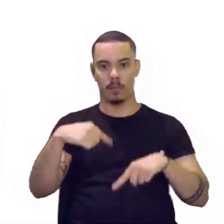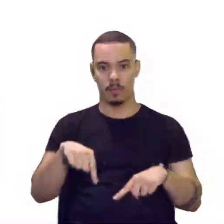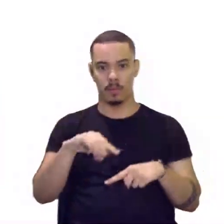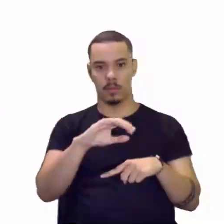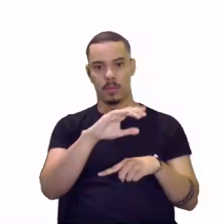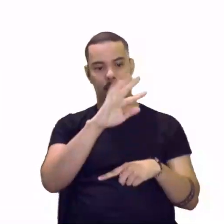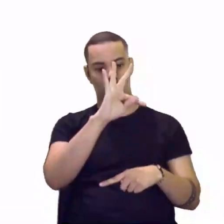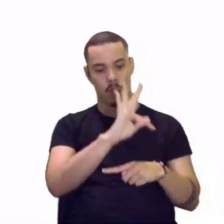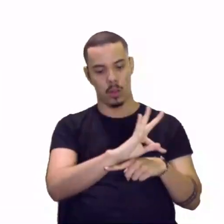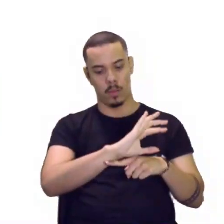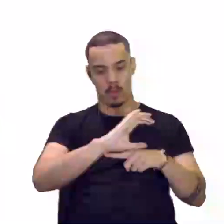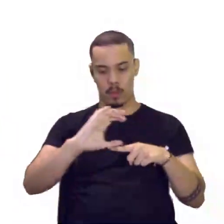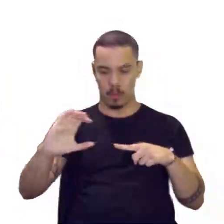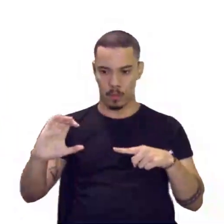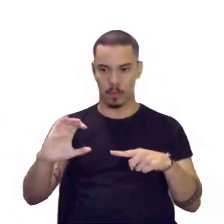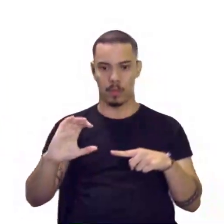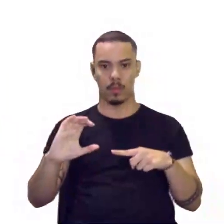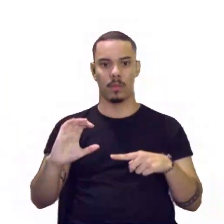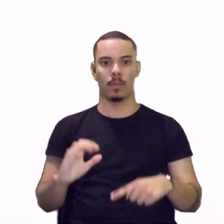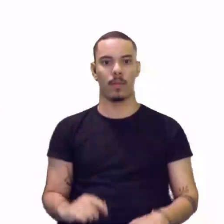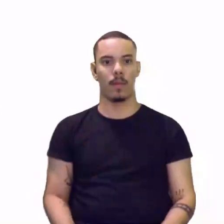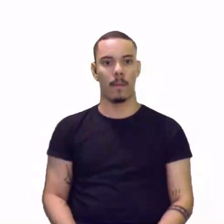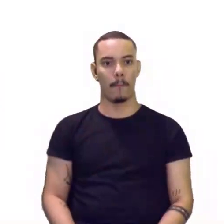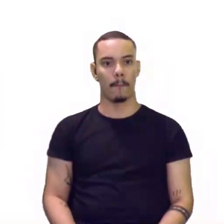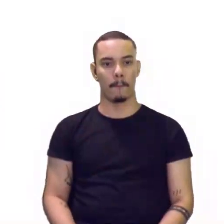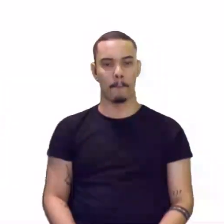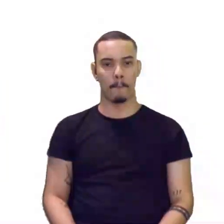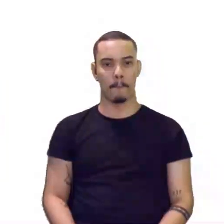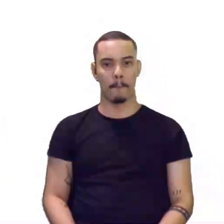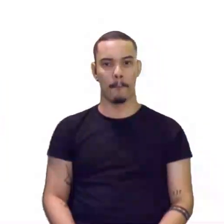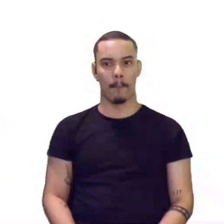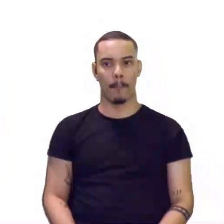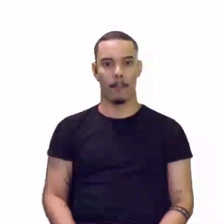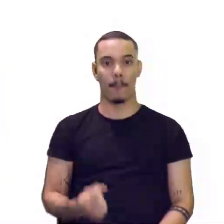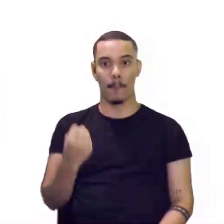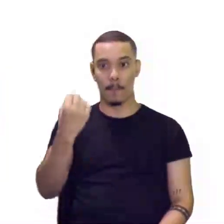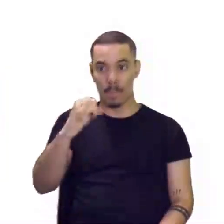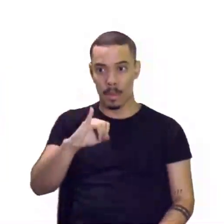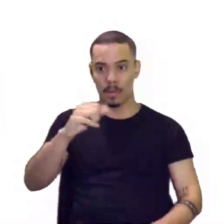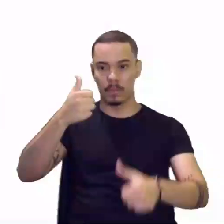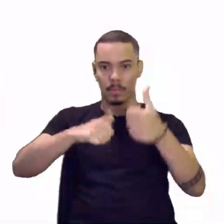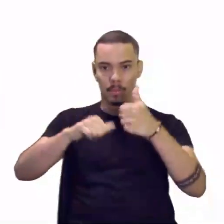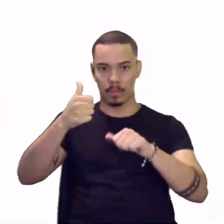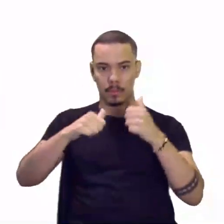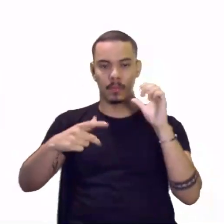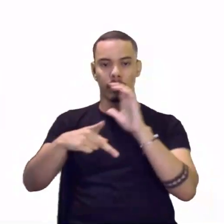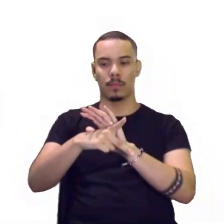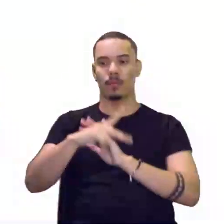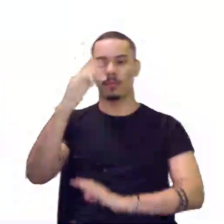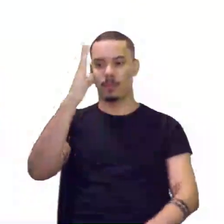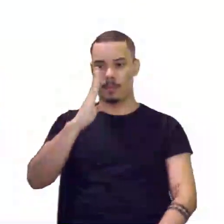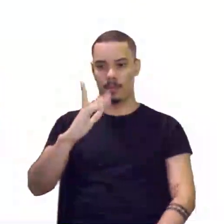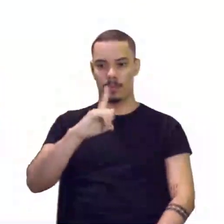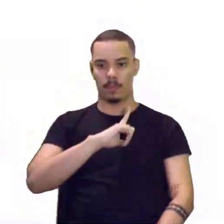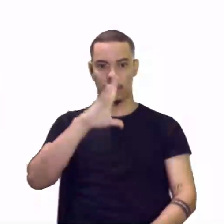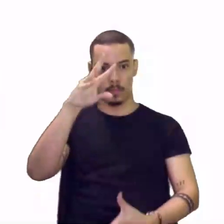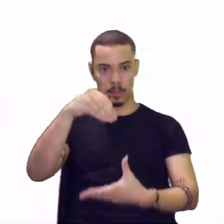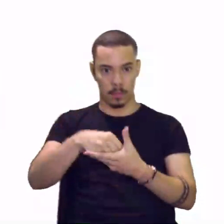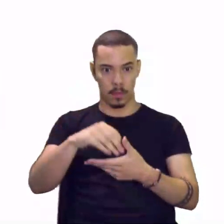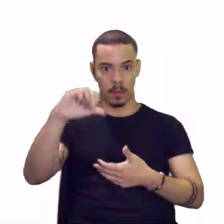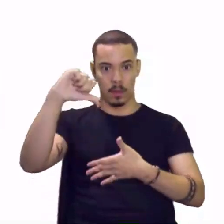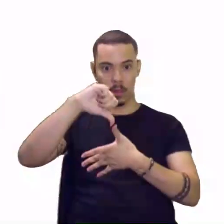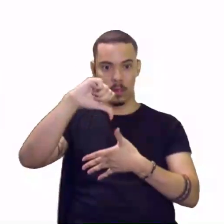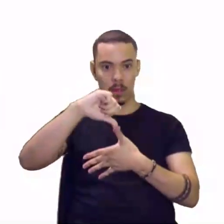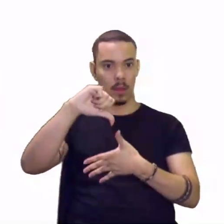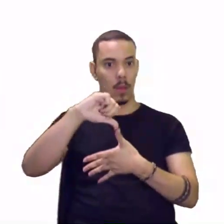quase não, né? Quando a gente analisa aqui a distribuição territorial do Brasil dentro da América do Sul, o Brasil, maior